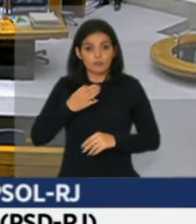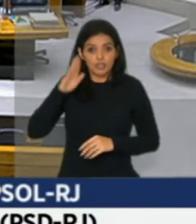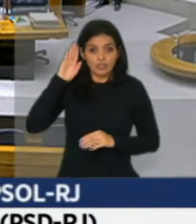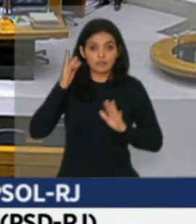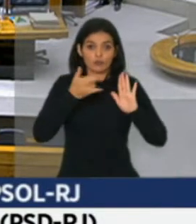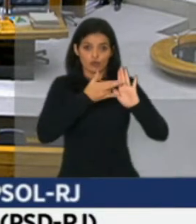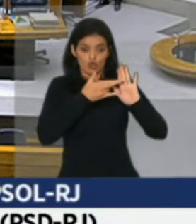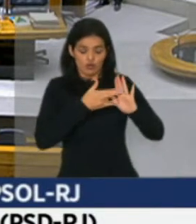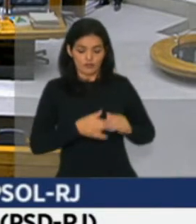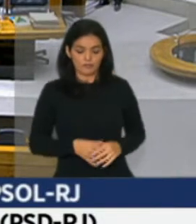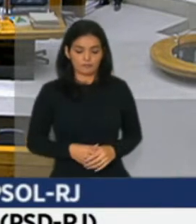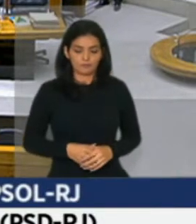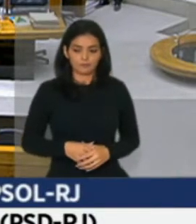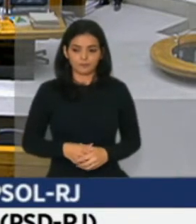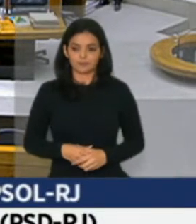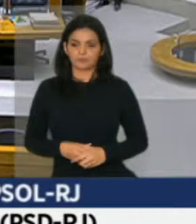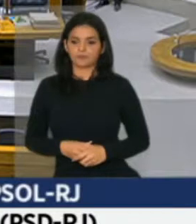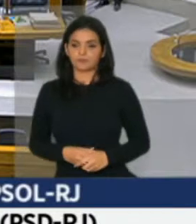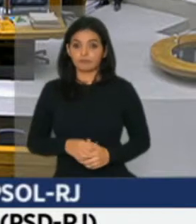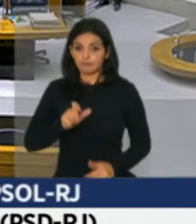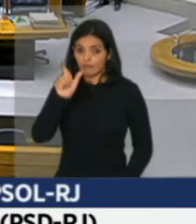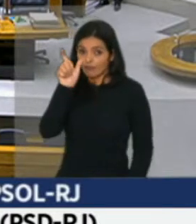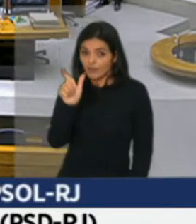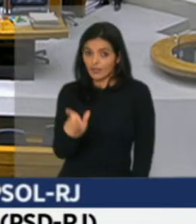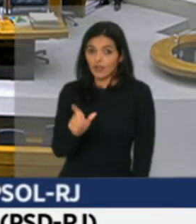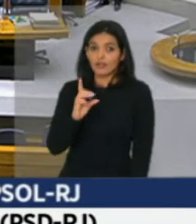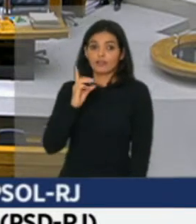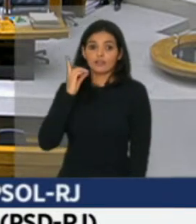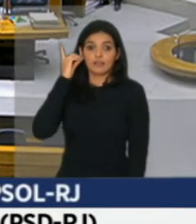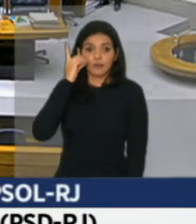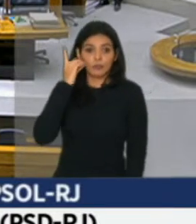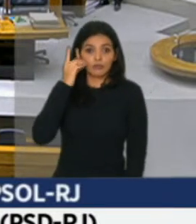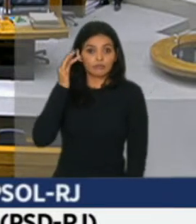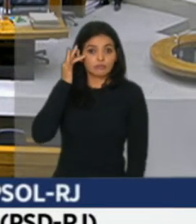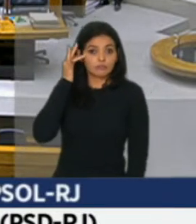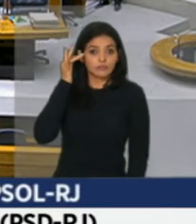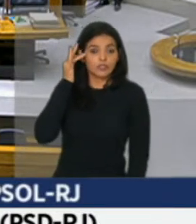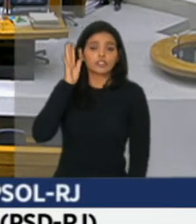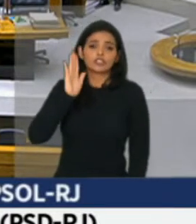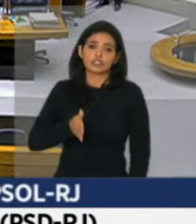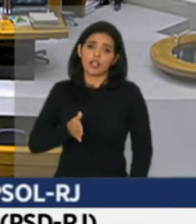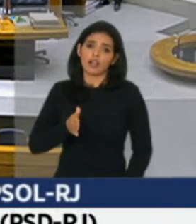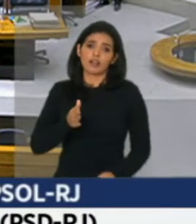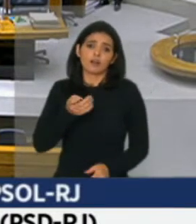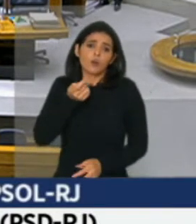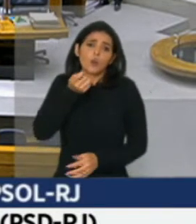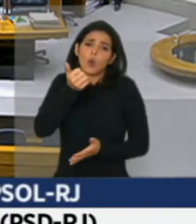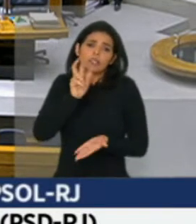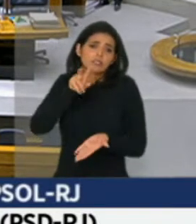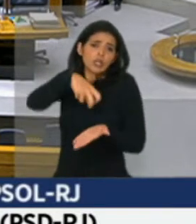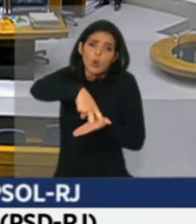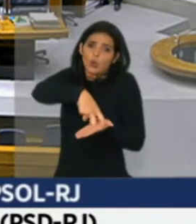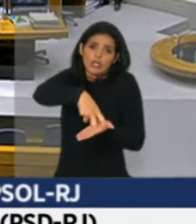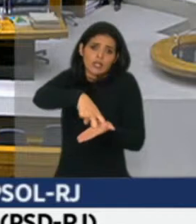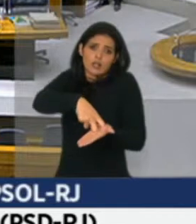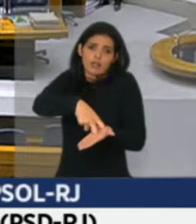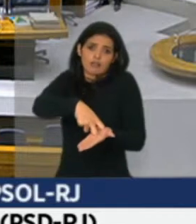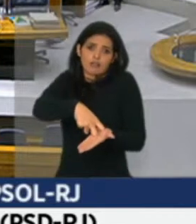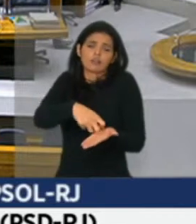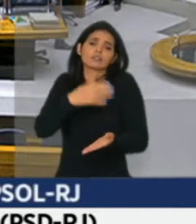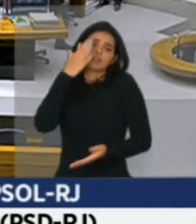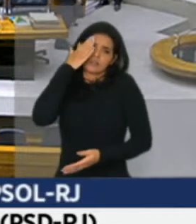ordem, que a parlamentar já está previamente condenada. E a gente sabe que o